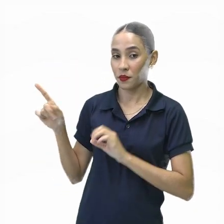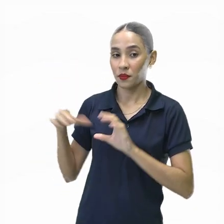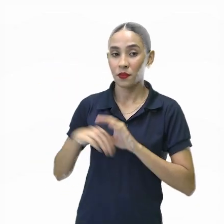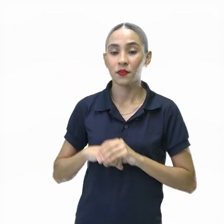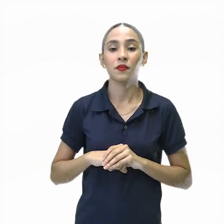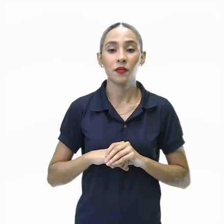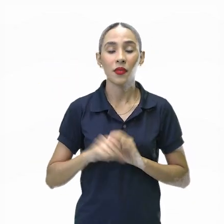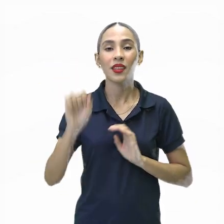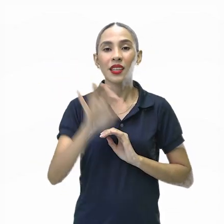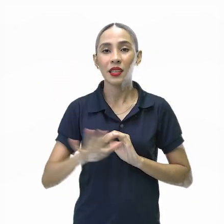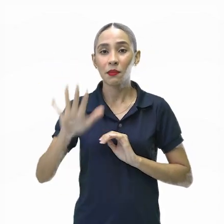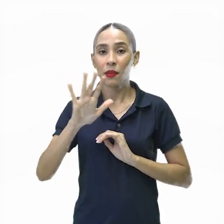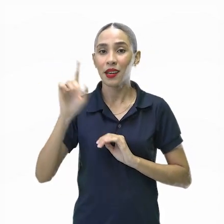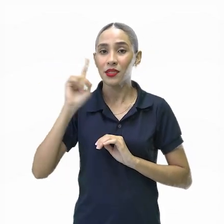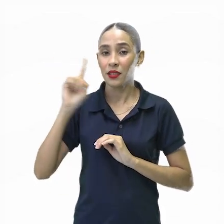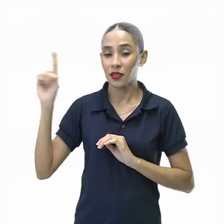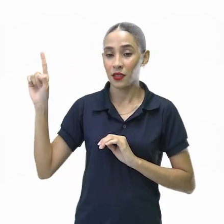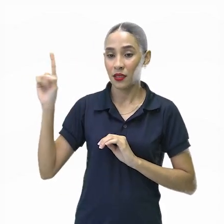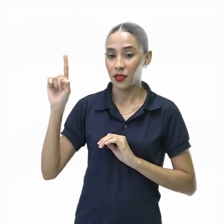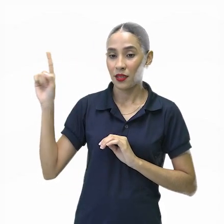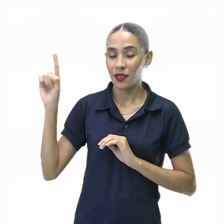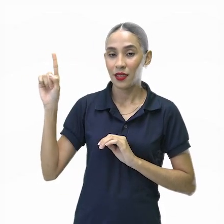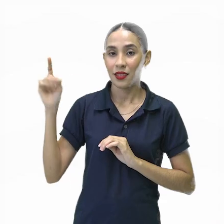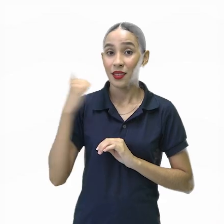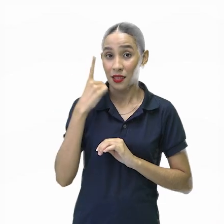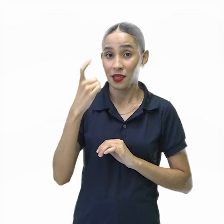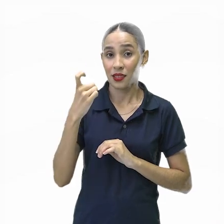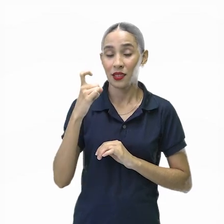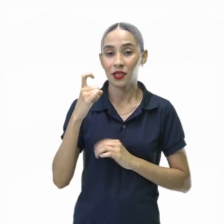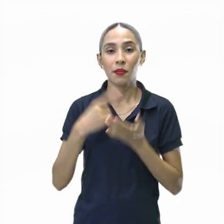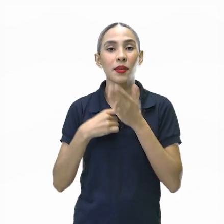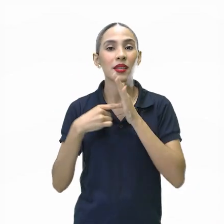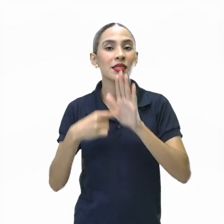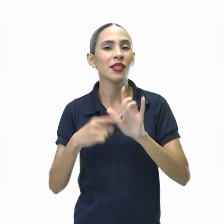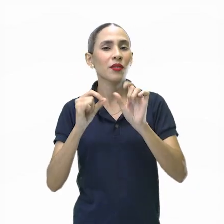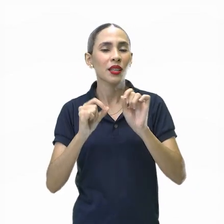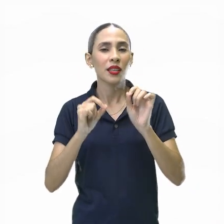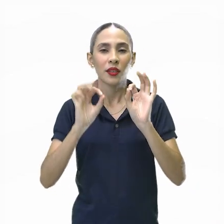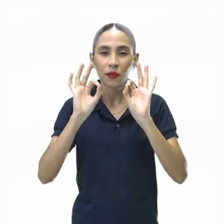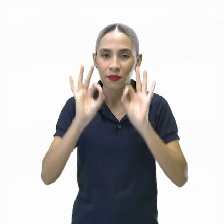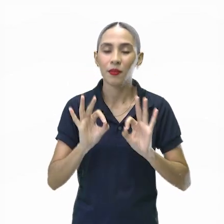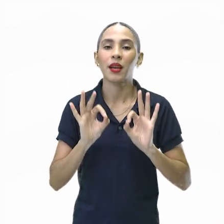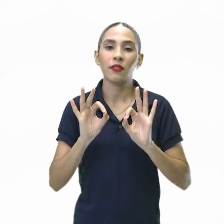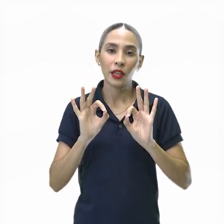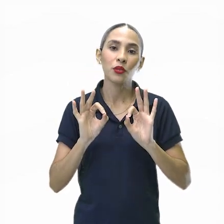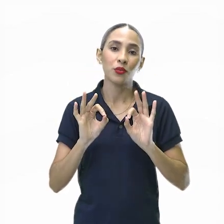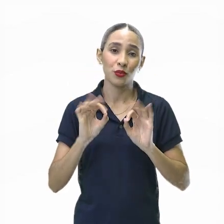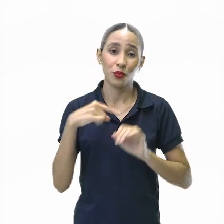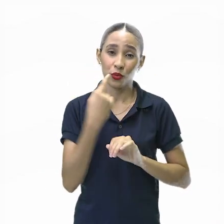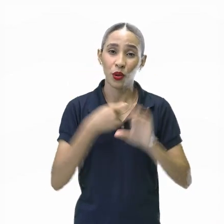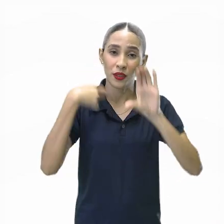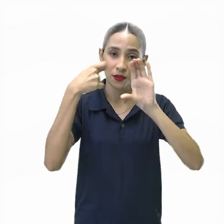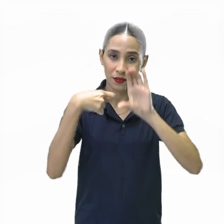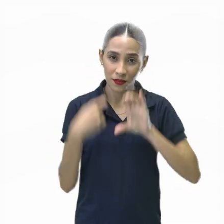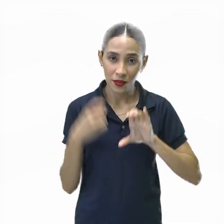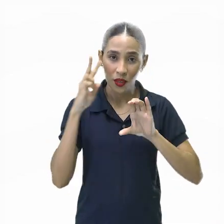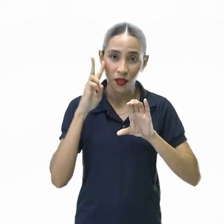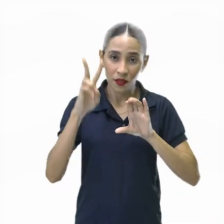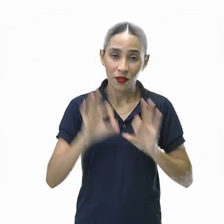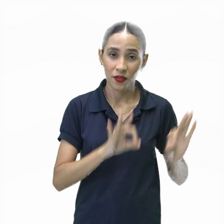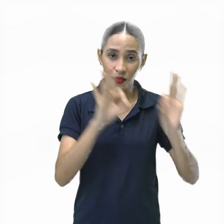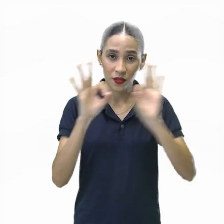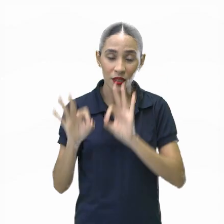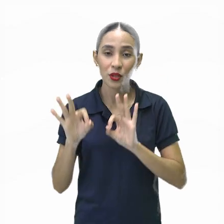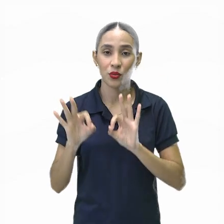só, olha essa imagem interessante. A imagem representa muito bem o que nós assistimos